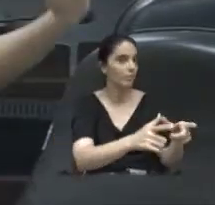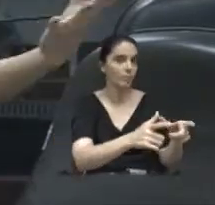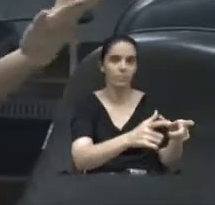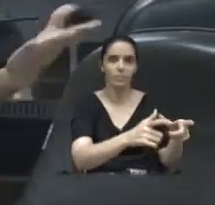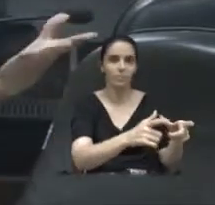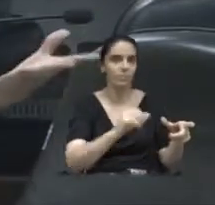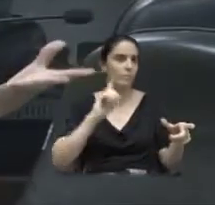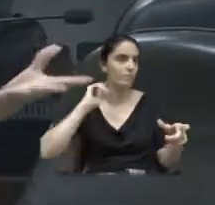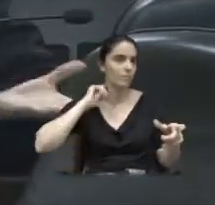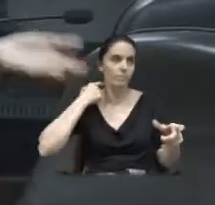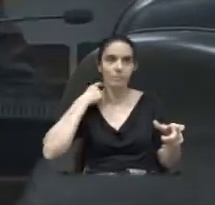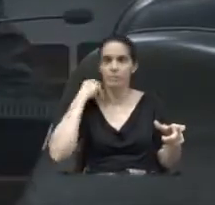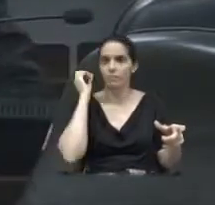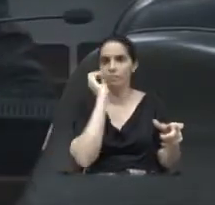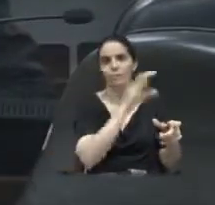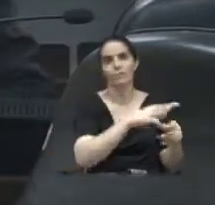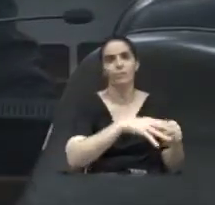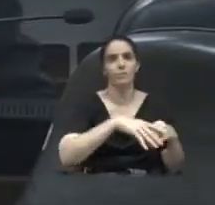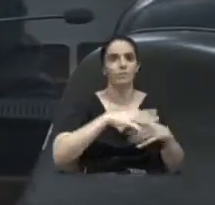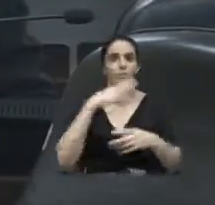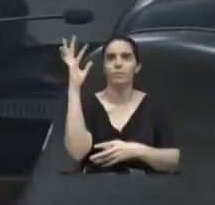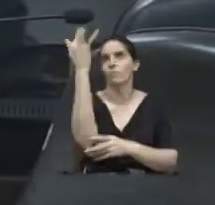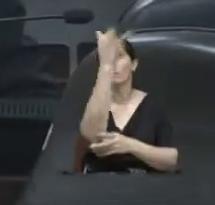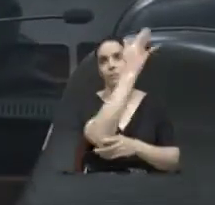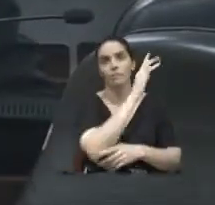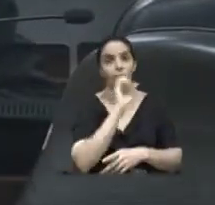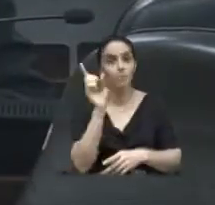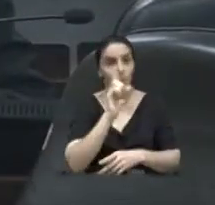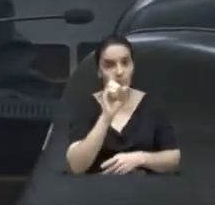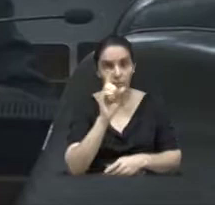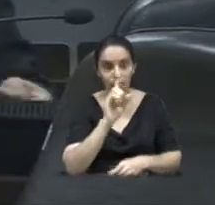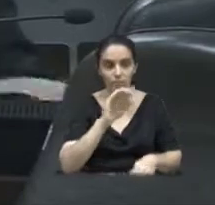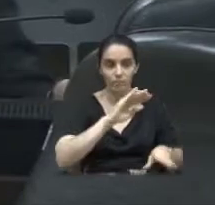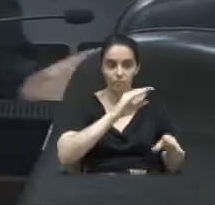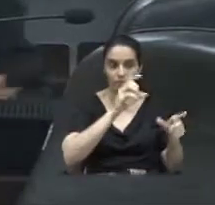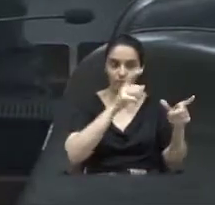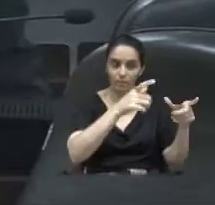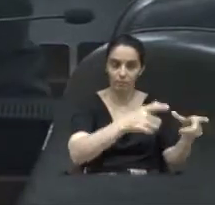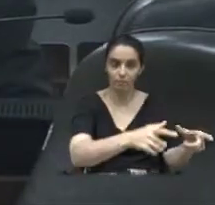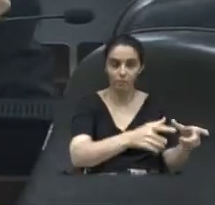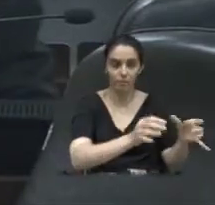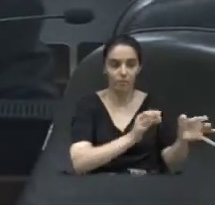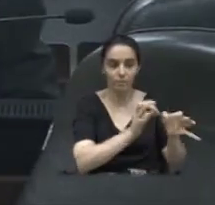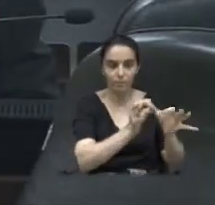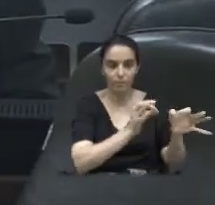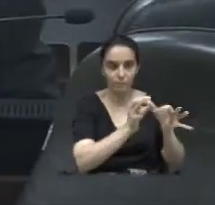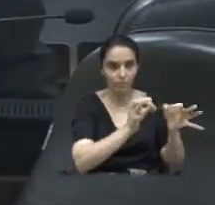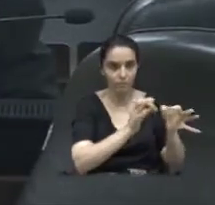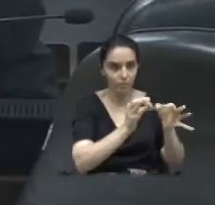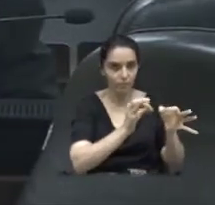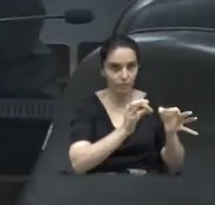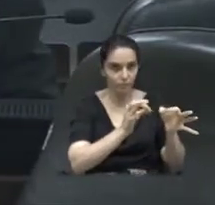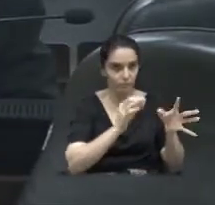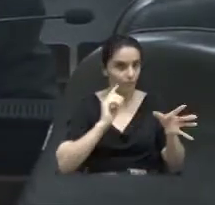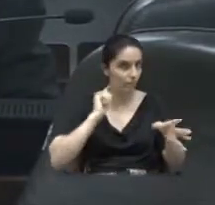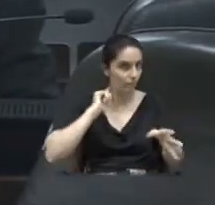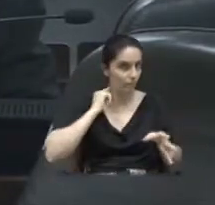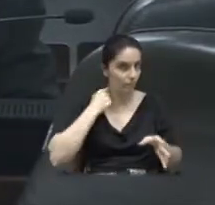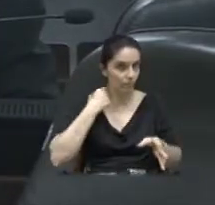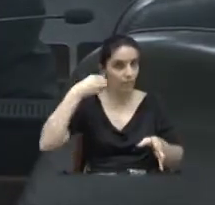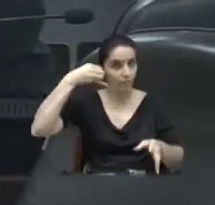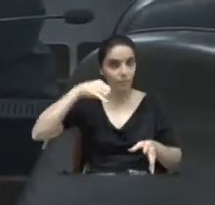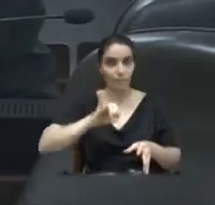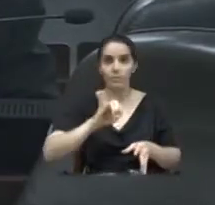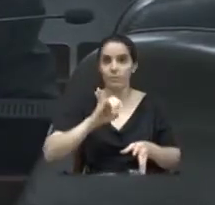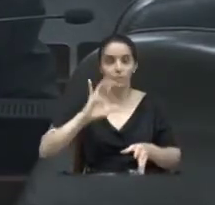um lixão a céu aberto. Ela está destinada a um aterro para tratamento de resíduos. Se isso não acontecer,